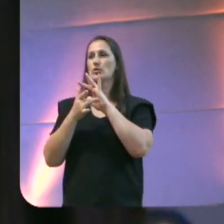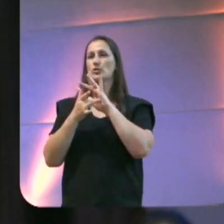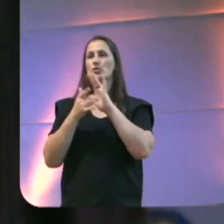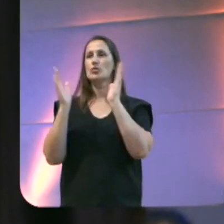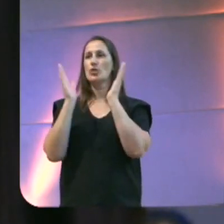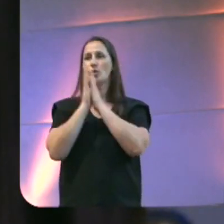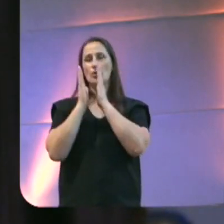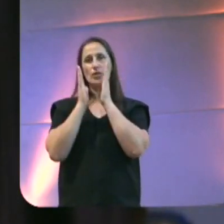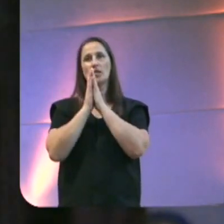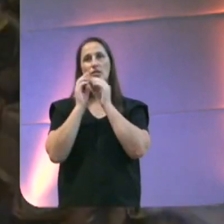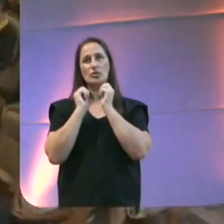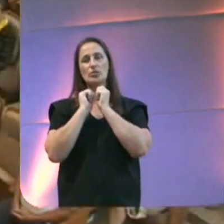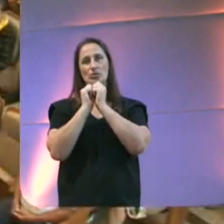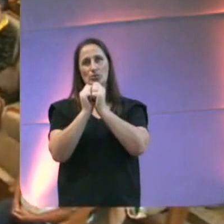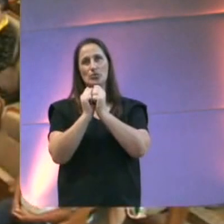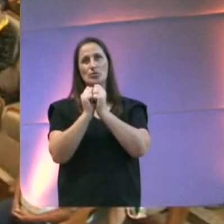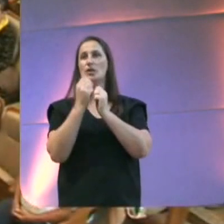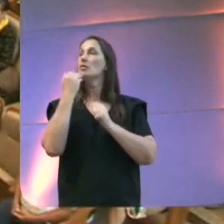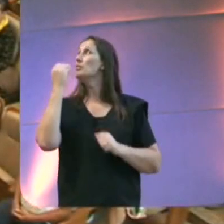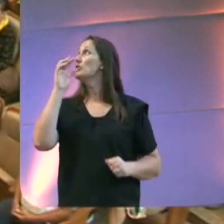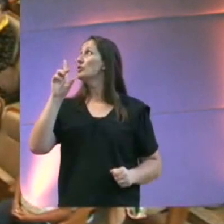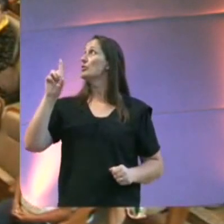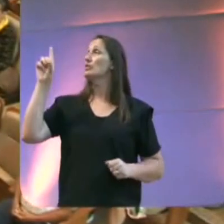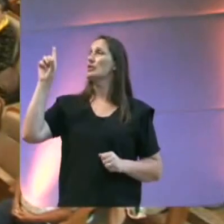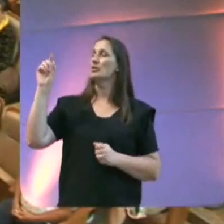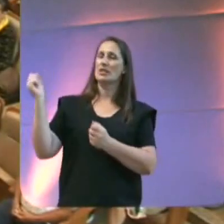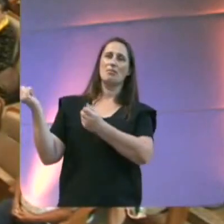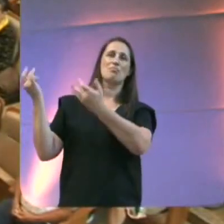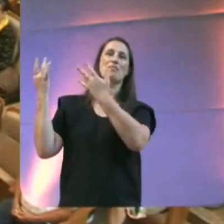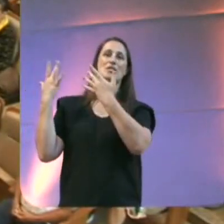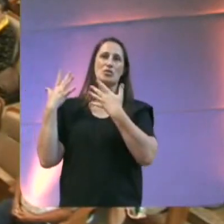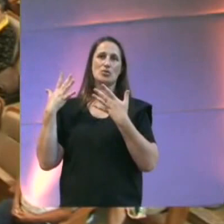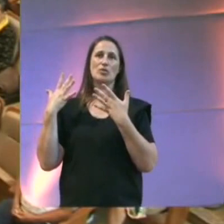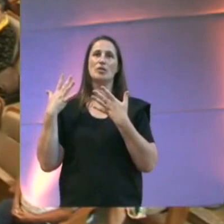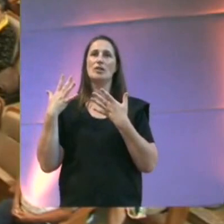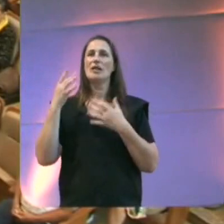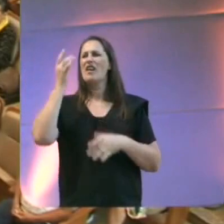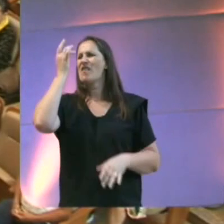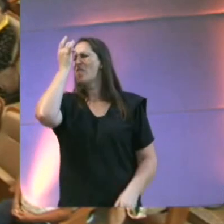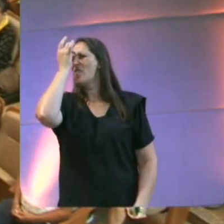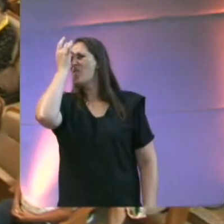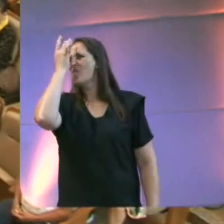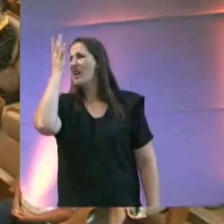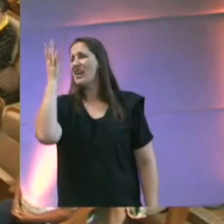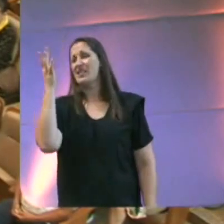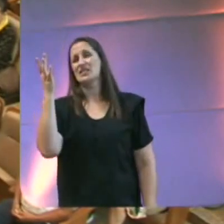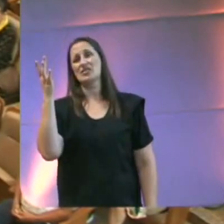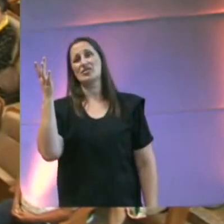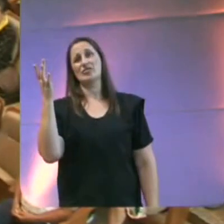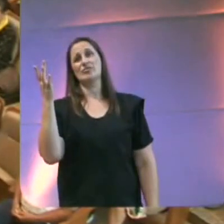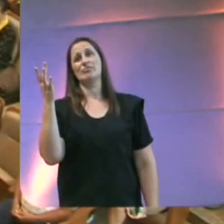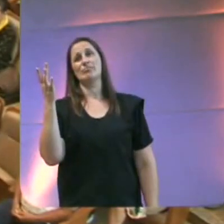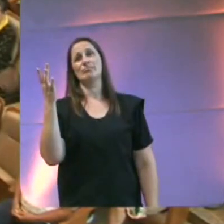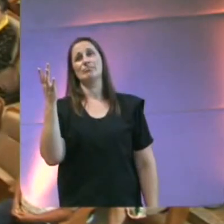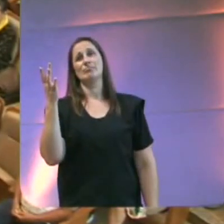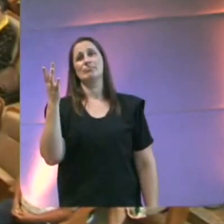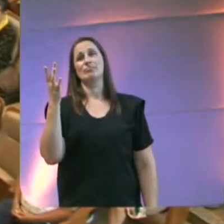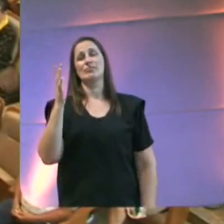orando juntos aqui, pedindo essa graça e lembrando como é fácil